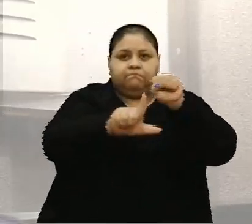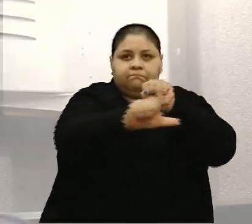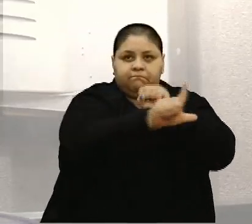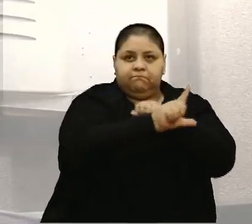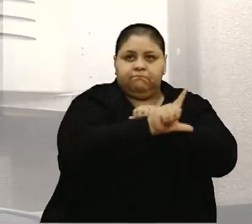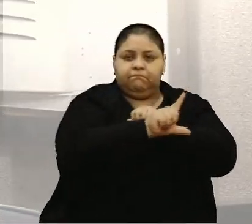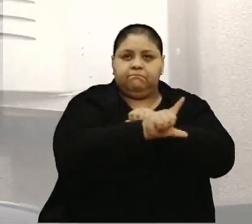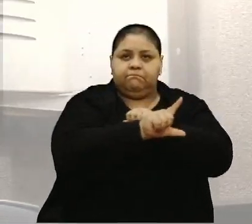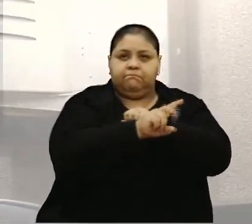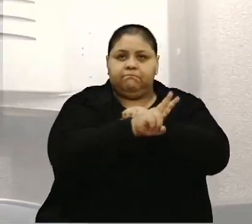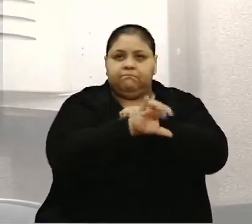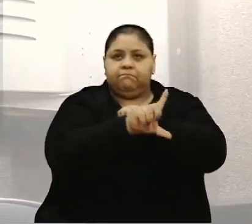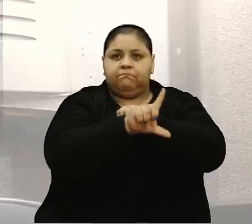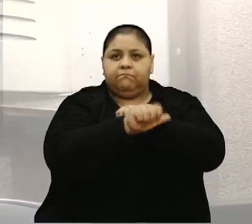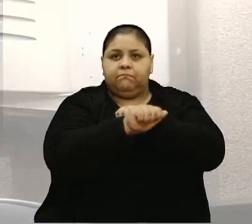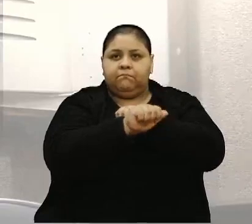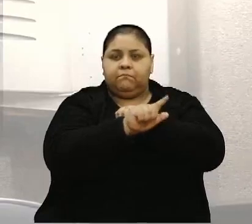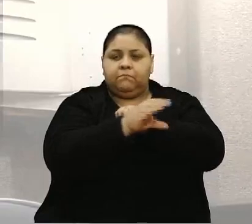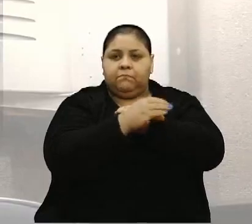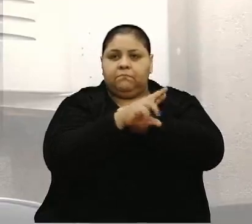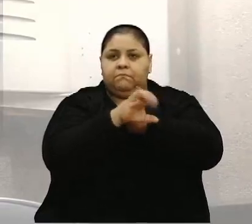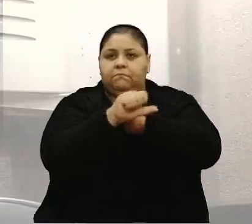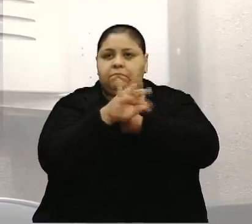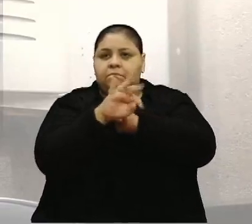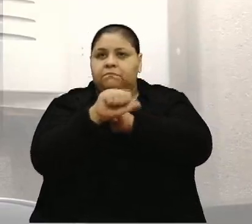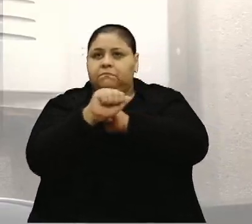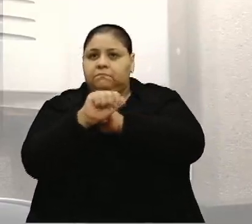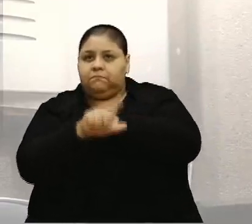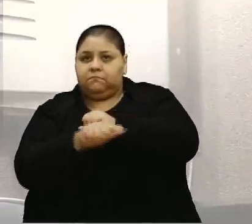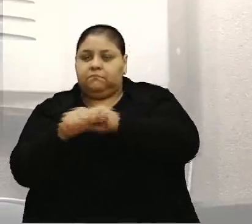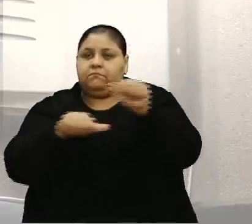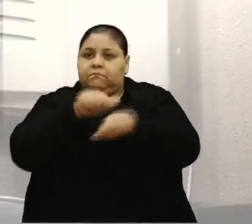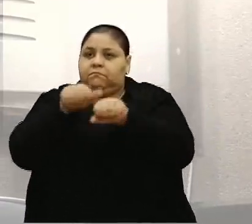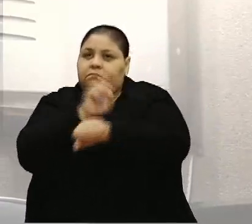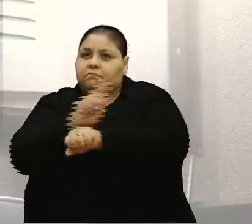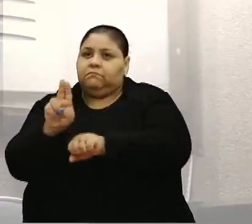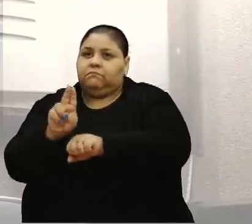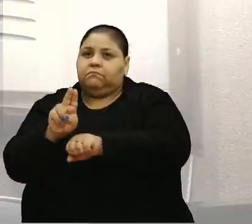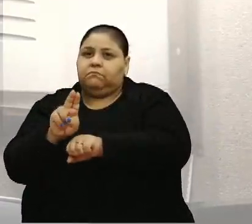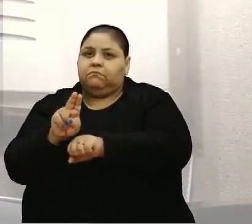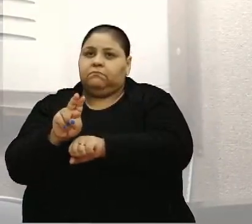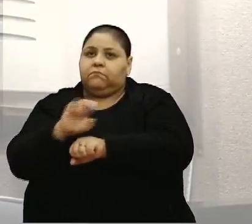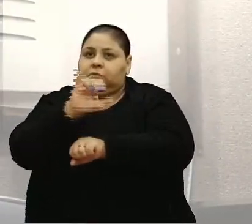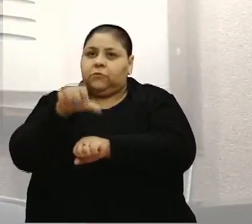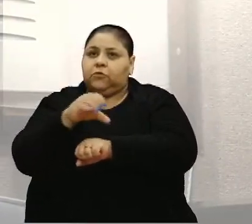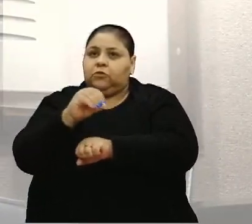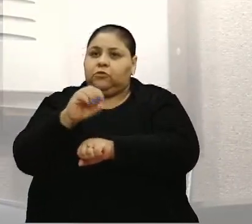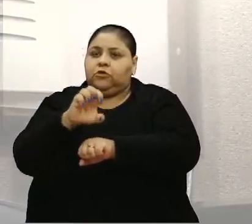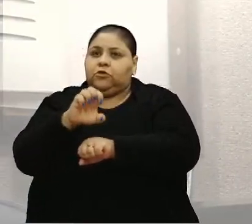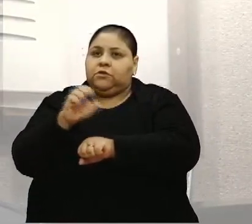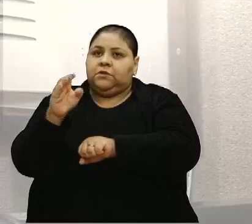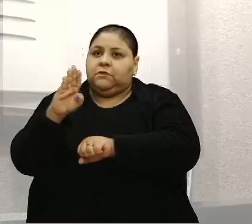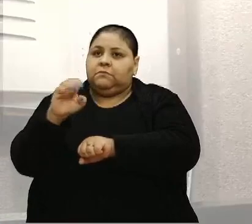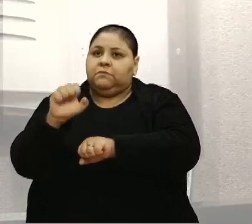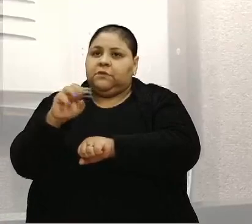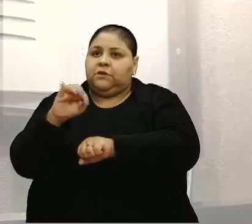Residencial Village Cristal, bairro Jardim Iracema, com o nome de Rua Mauro José Betiol.